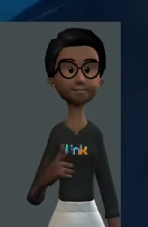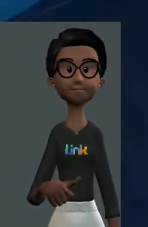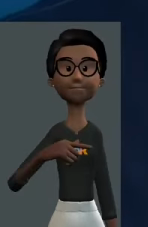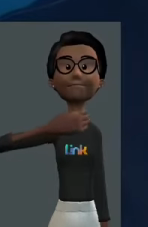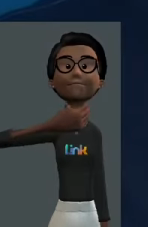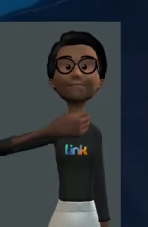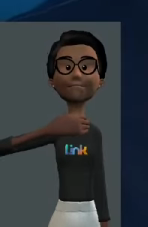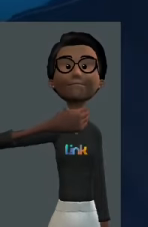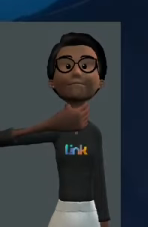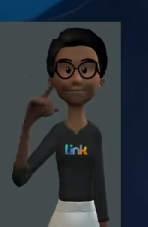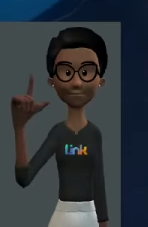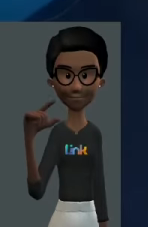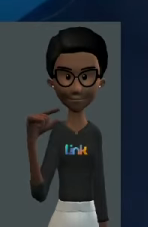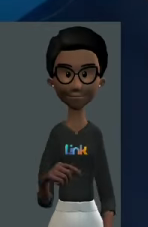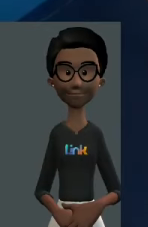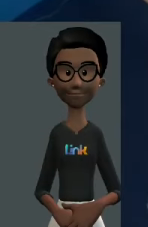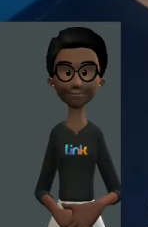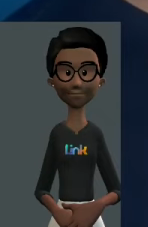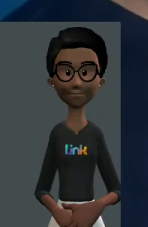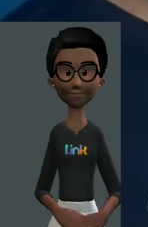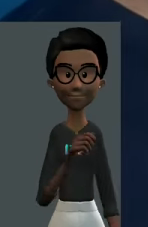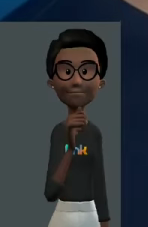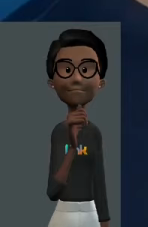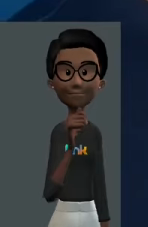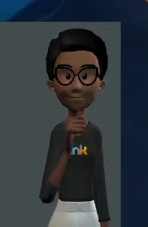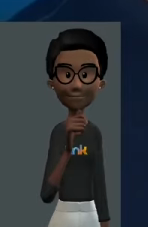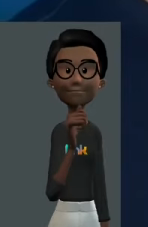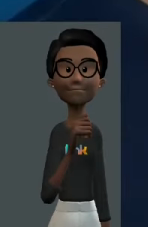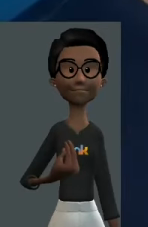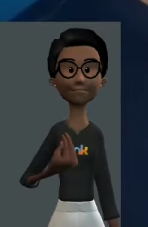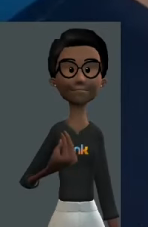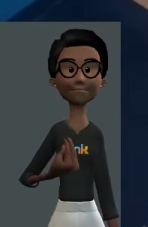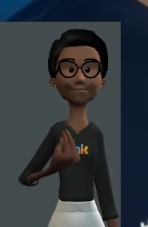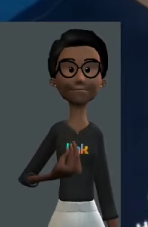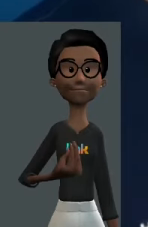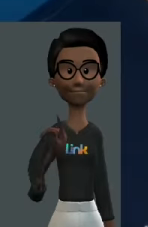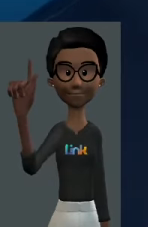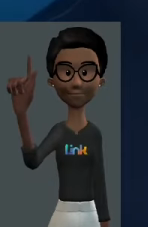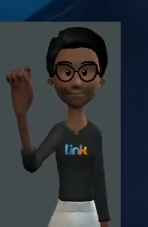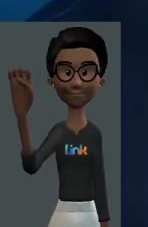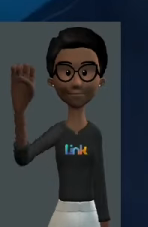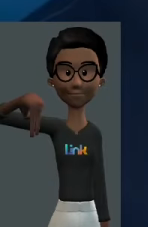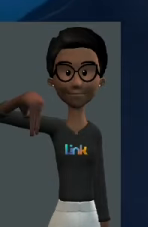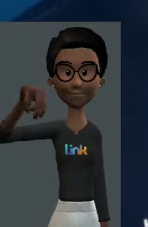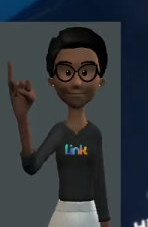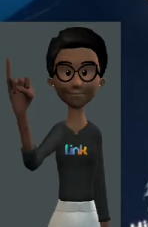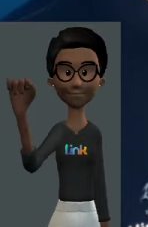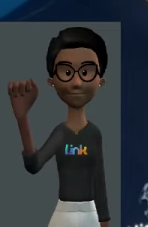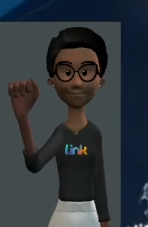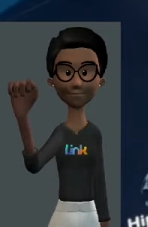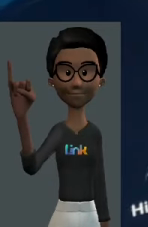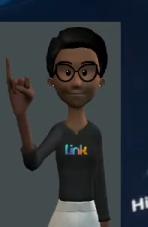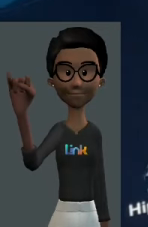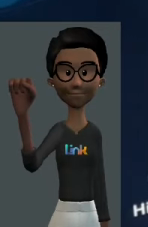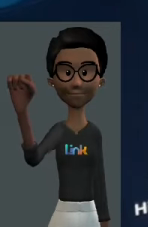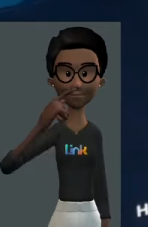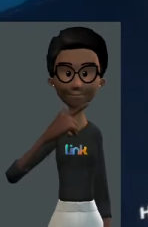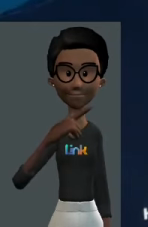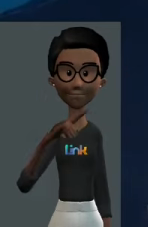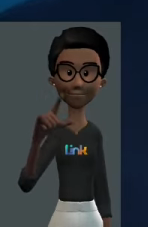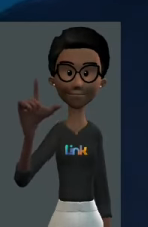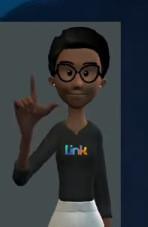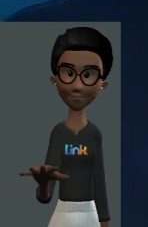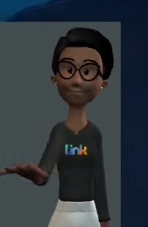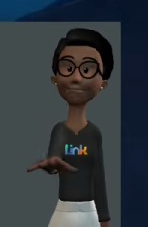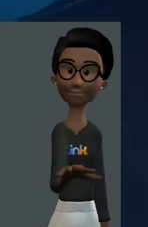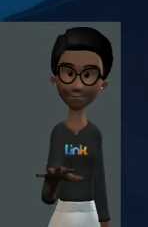porém ela não é boa em matemática. Se seguíssemos apenas o quem é bom em matemática governa, essa